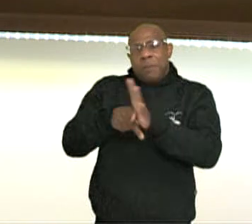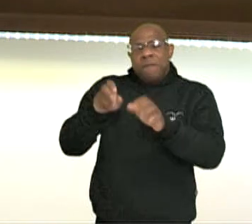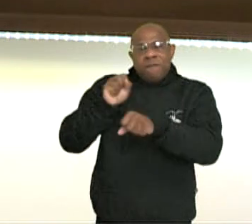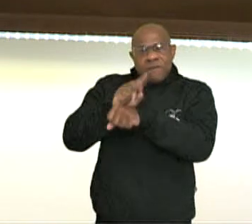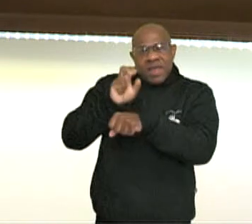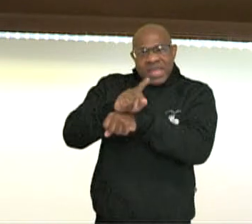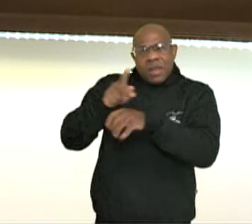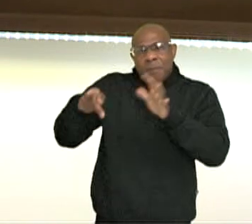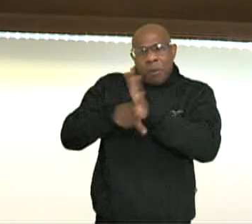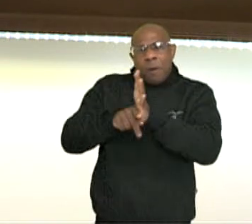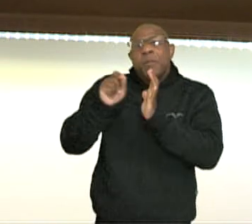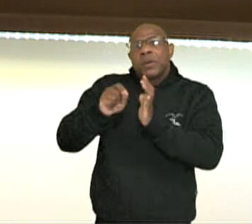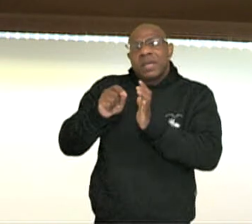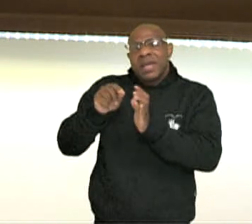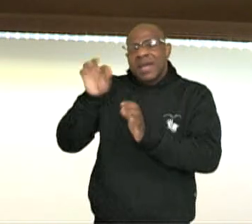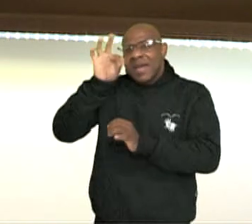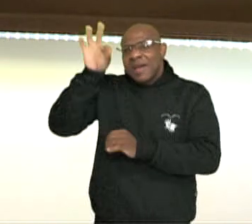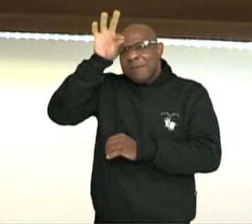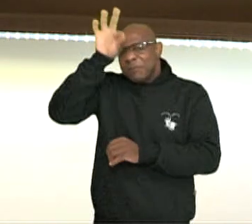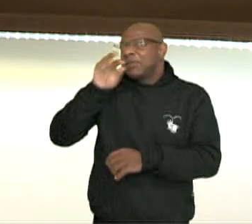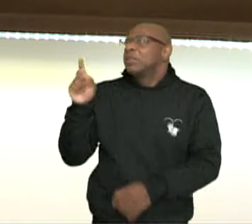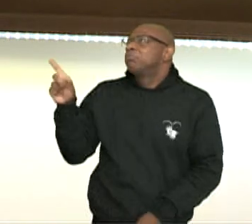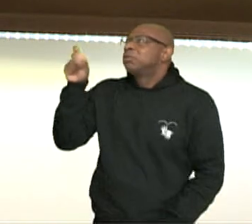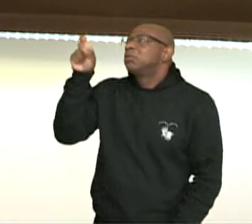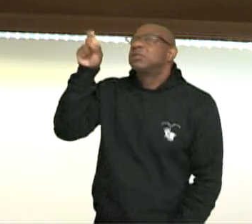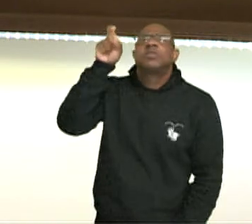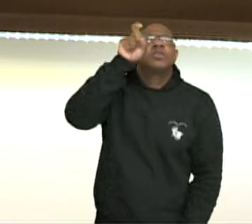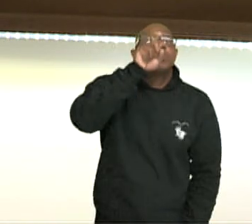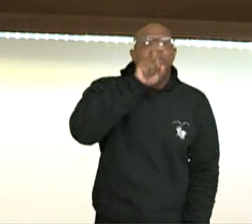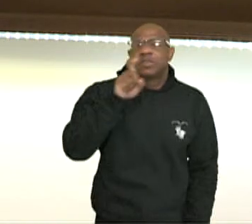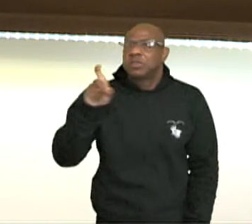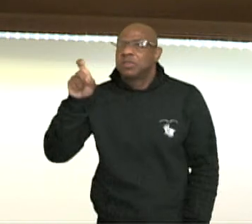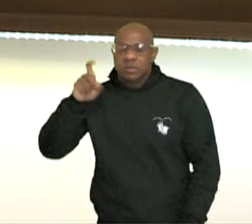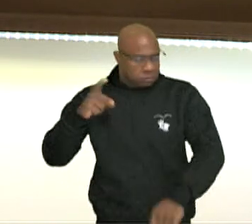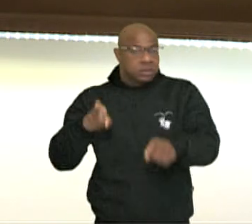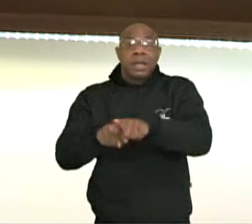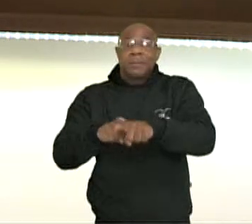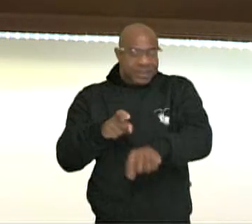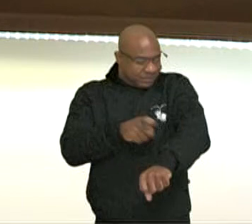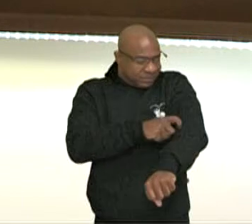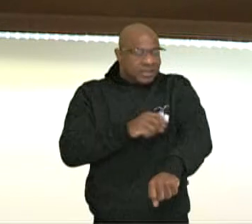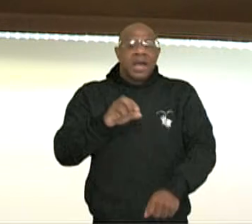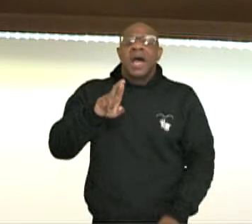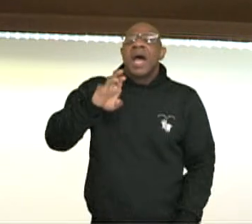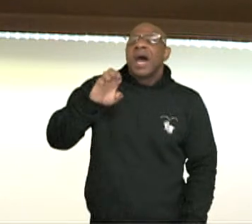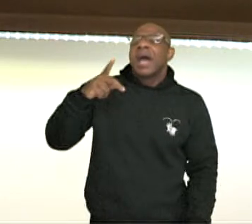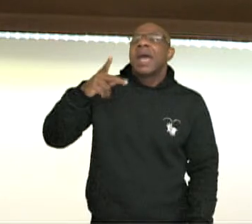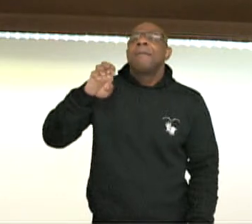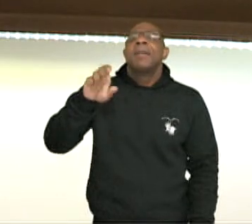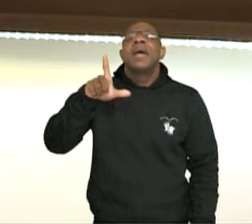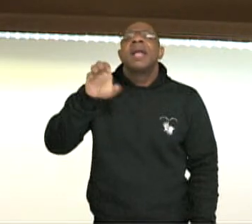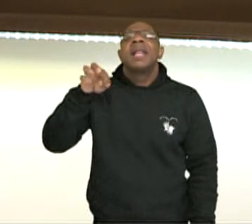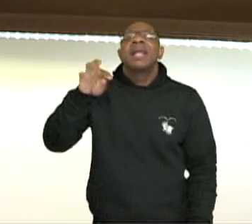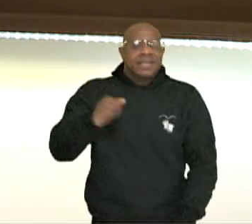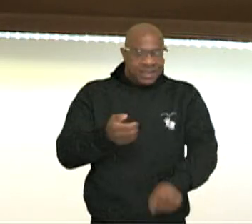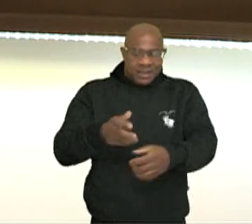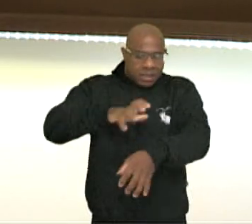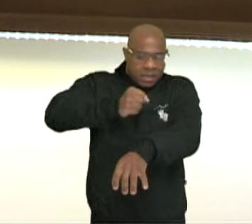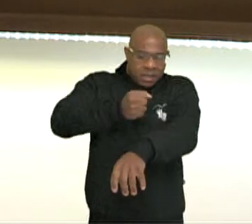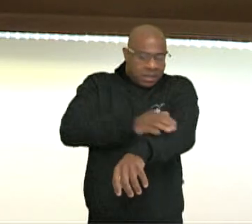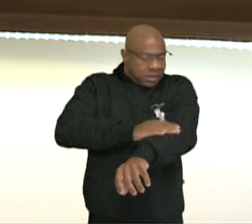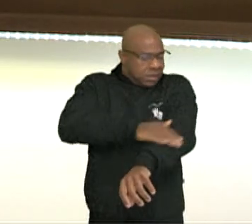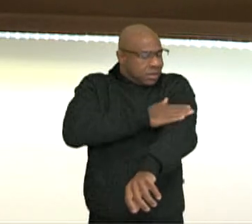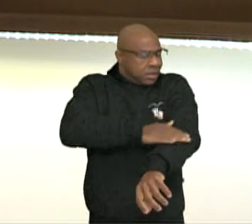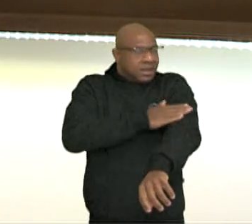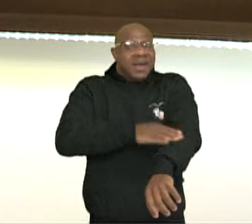Usar muito repelente mesmo, de preferência, um repelente que seja indicado ali, prescrito pelo médico, tá? Porque